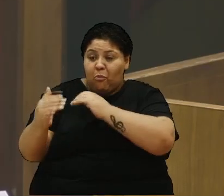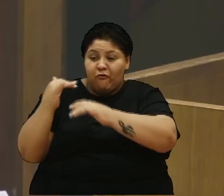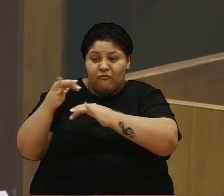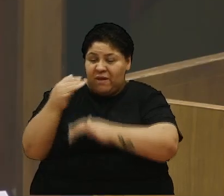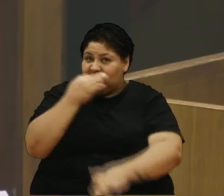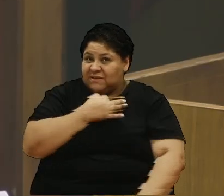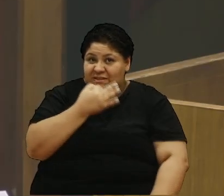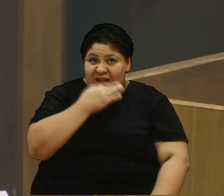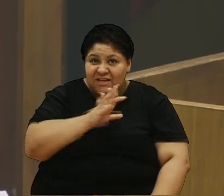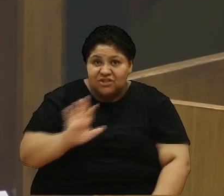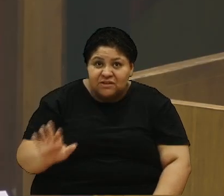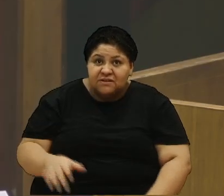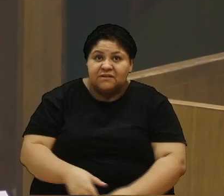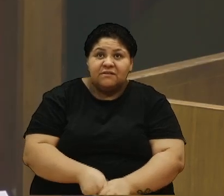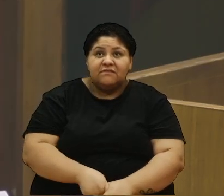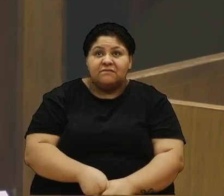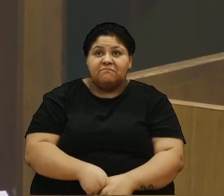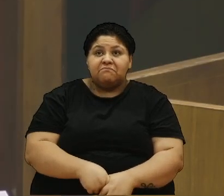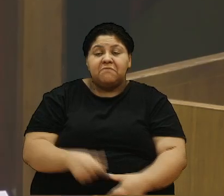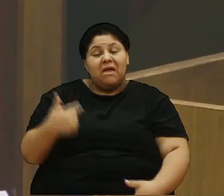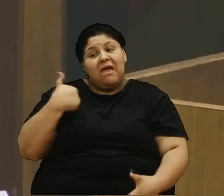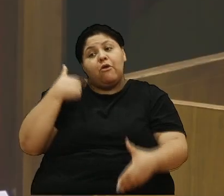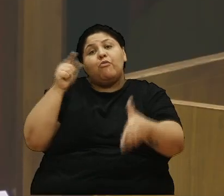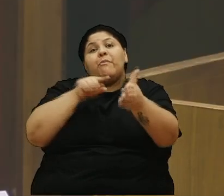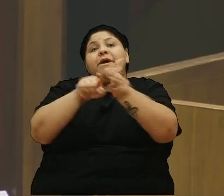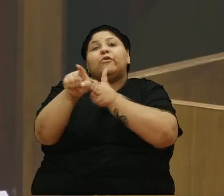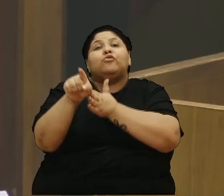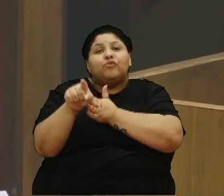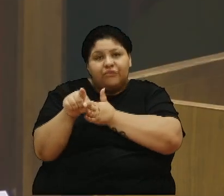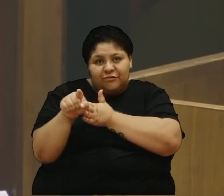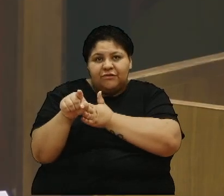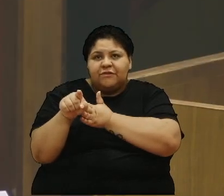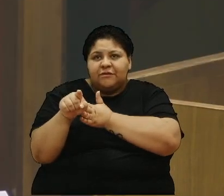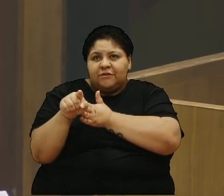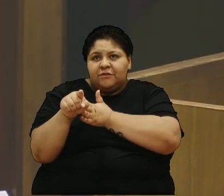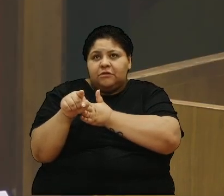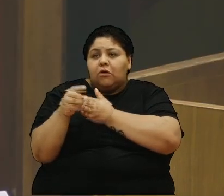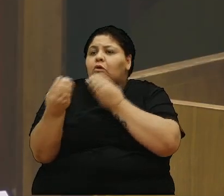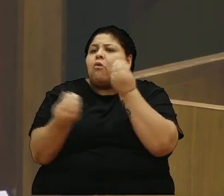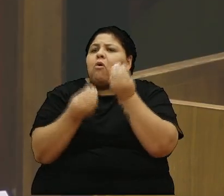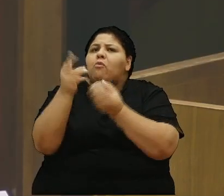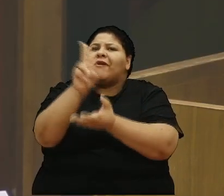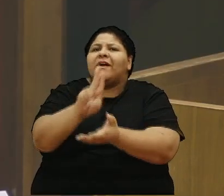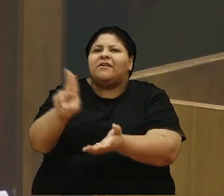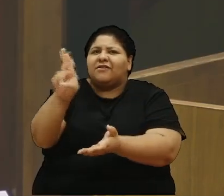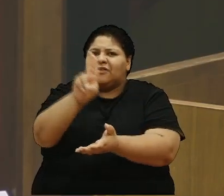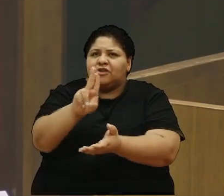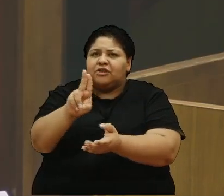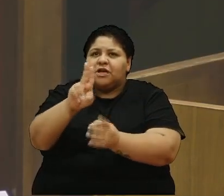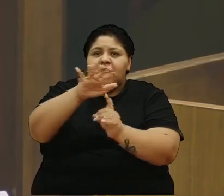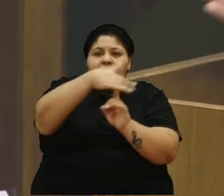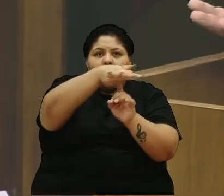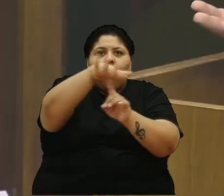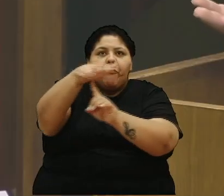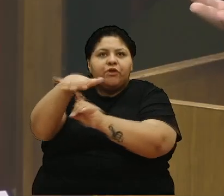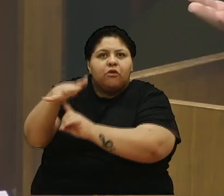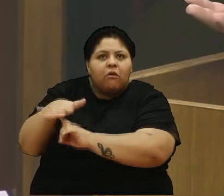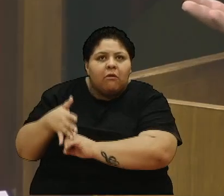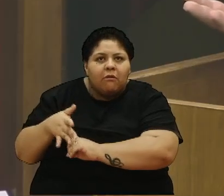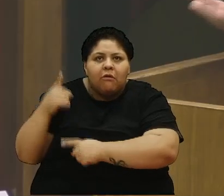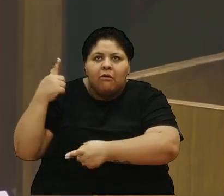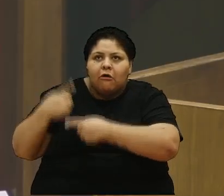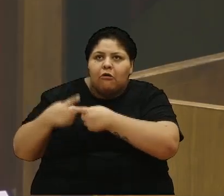cidade? Aí eu pergunto. Eles andam de quê? De helicóptero? Porque o trânsito